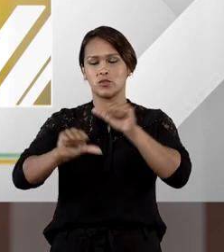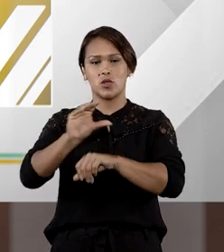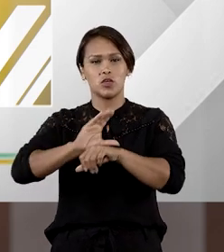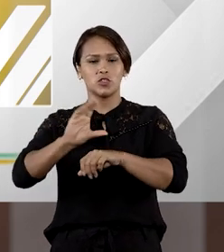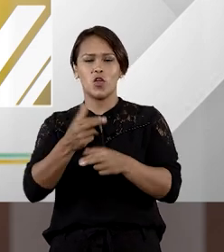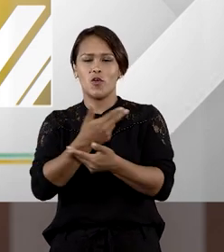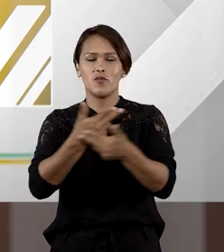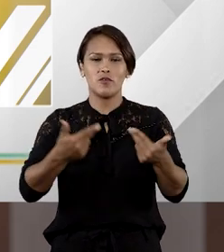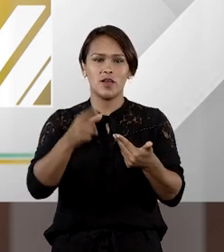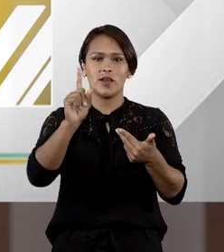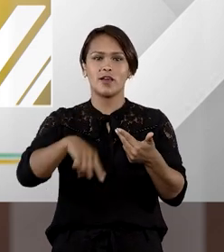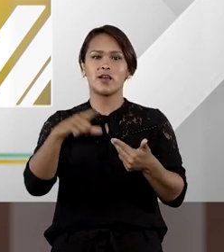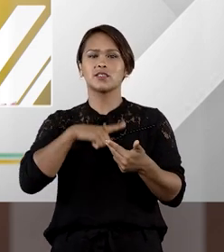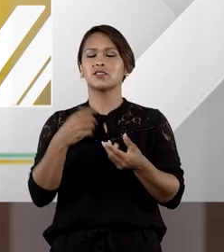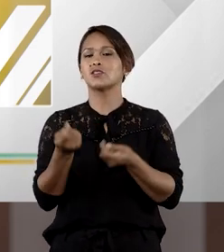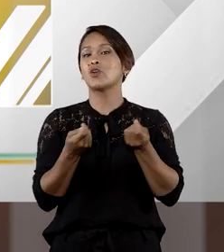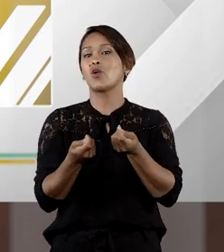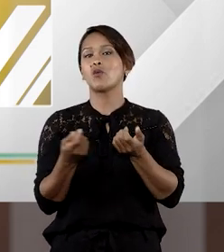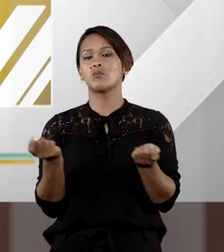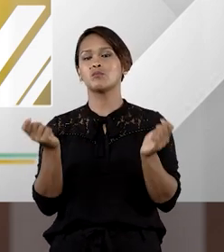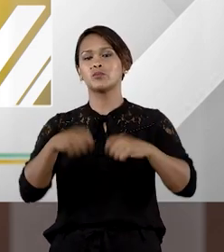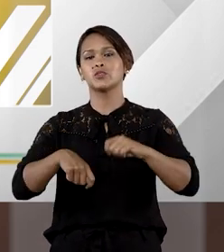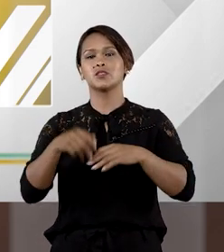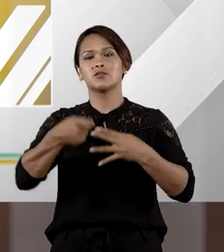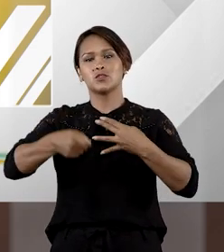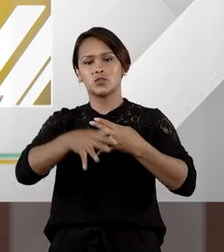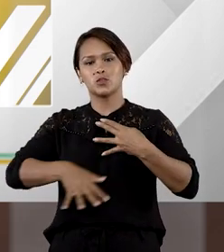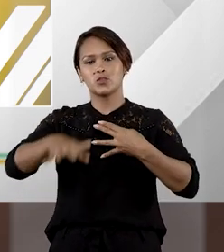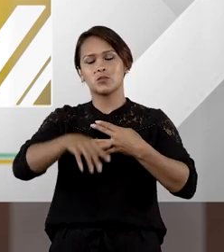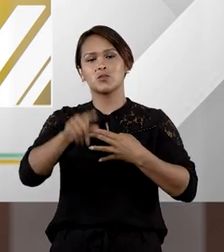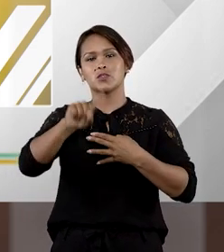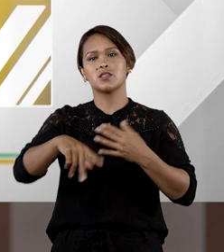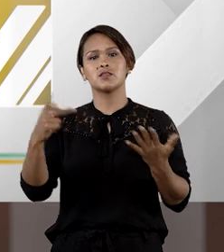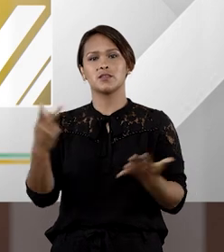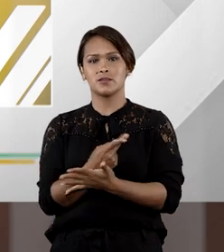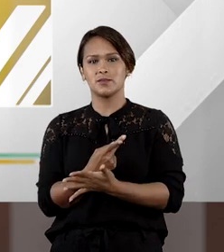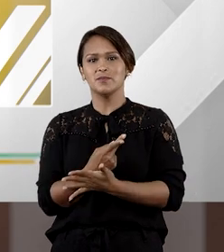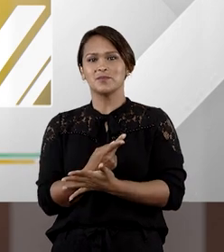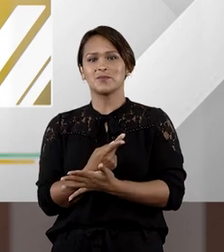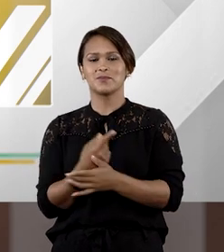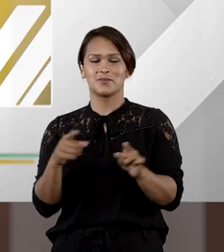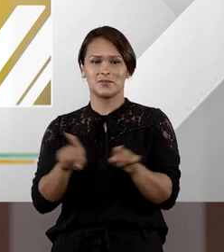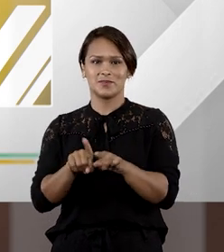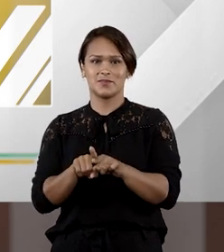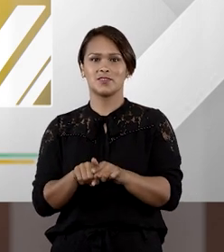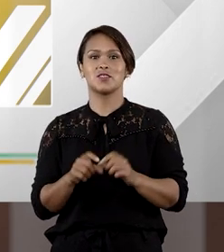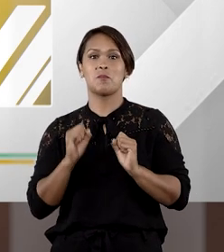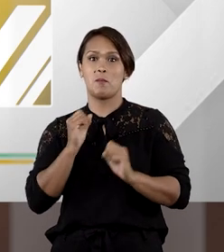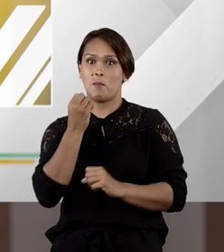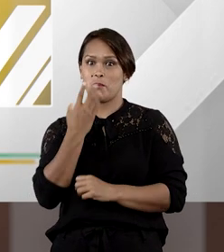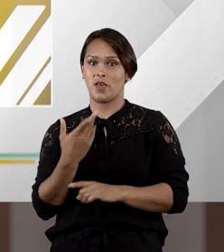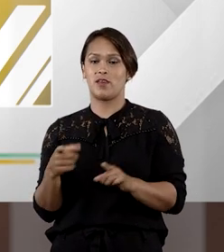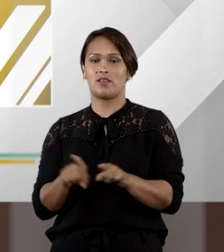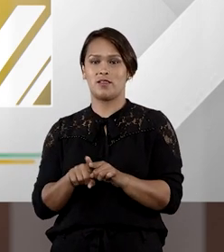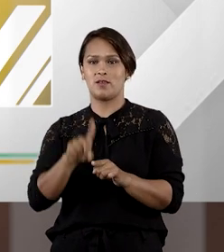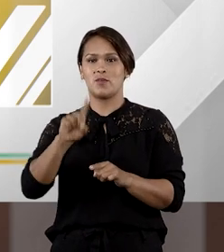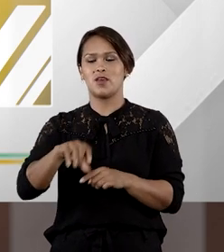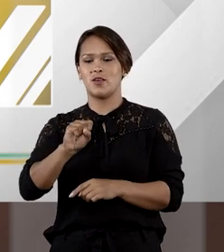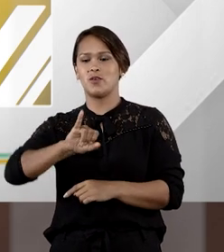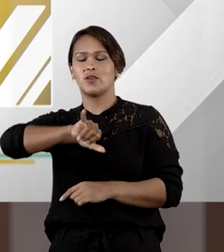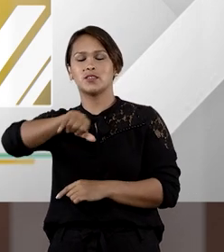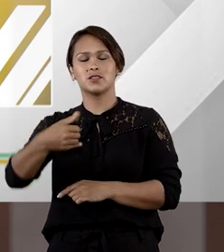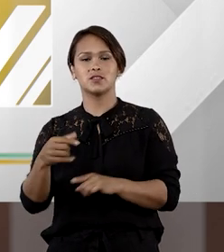curso várias vezes. Como tem sido, então, a jurisprudência? Como é que a jurisprudência entende isso? Muito bem. A